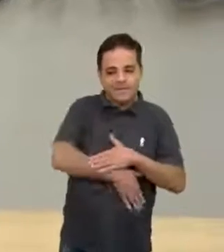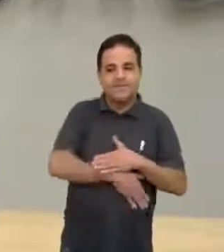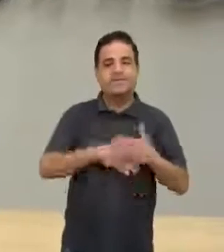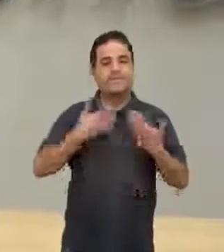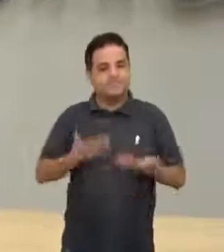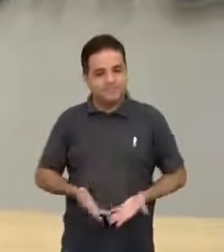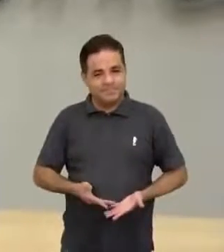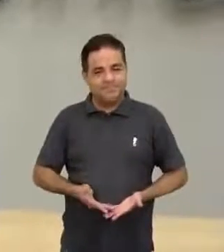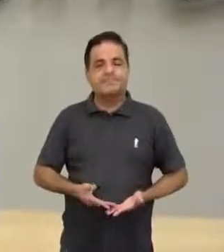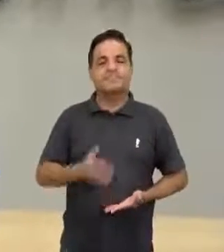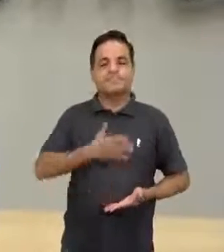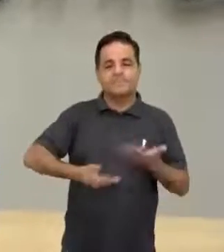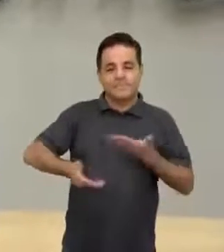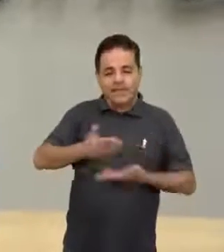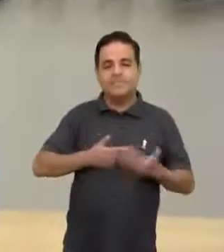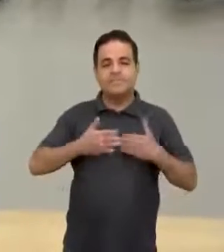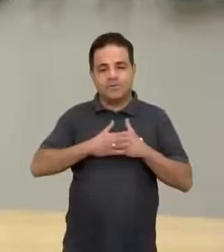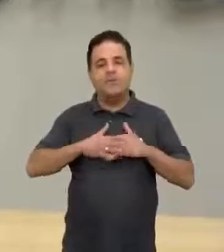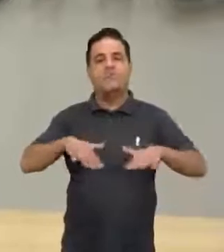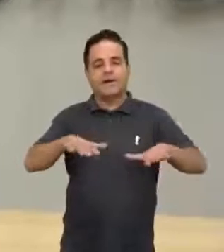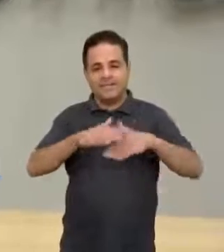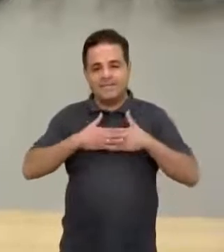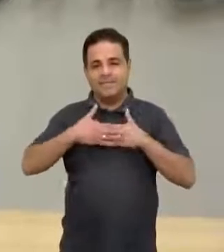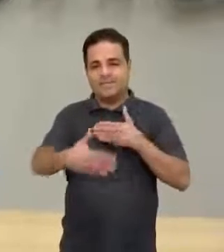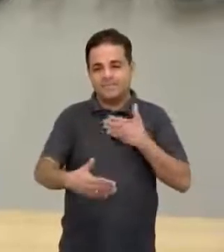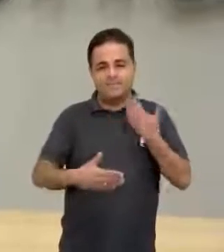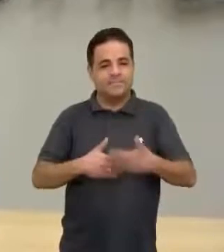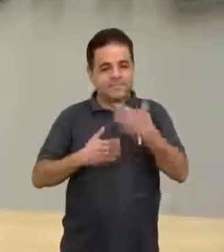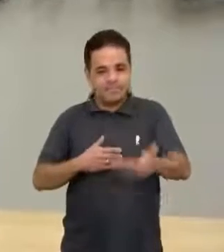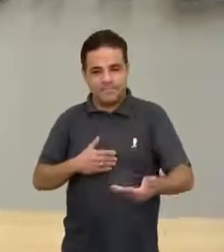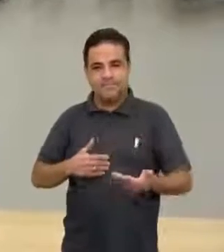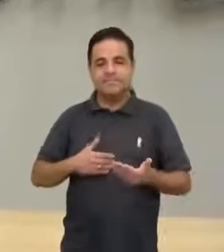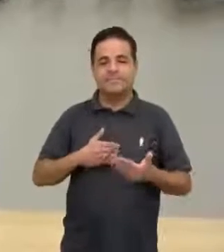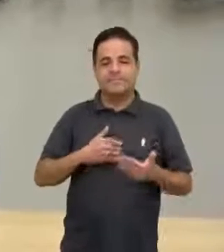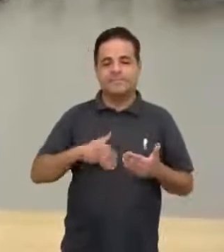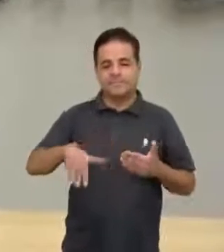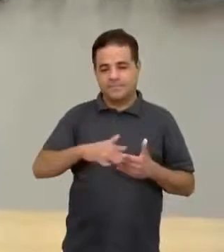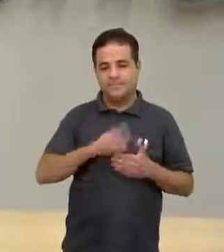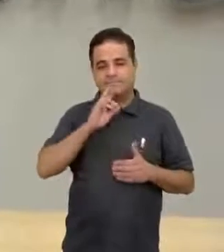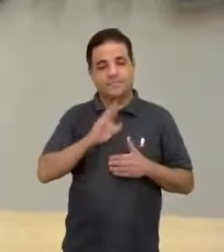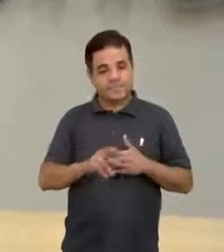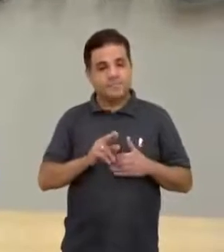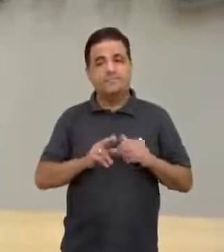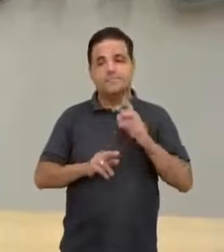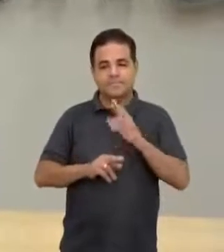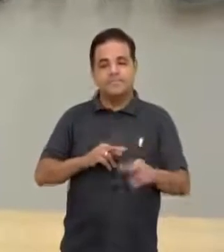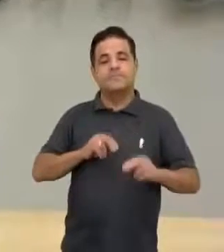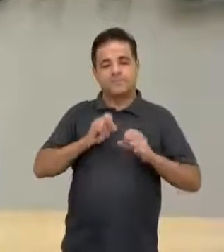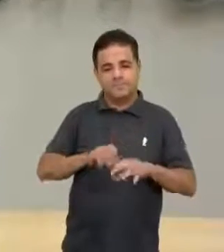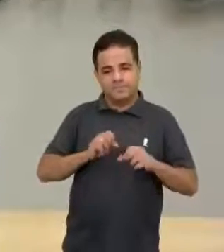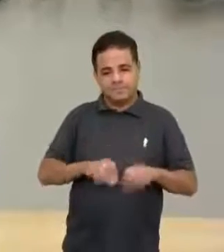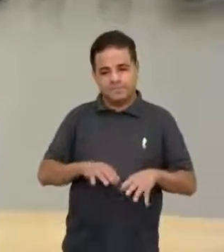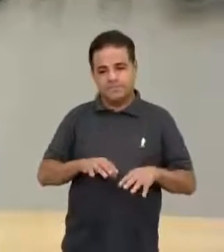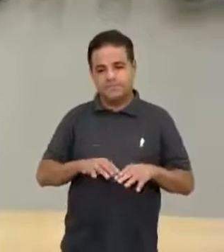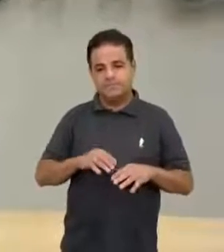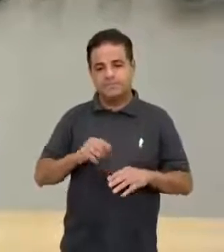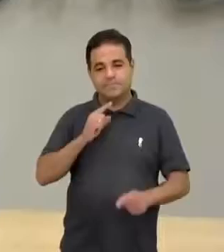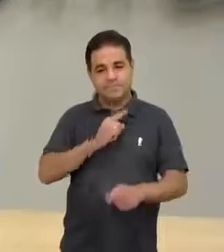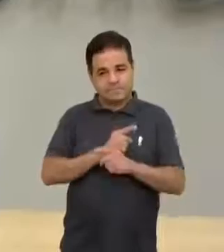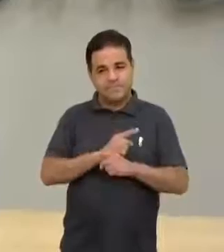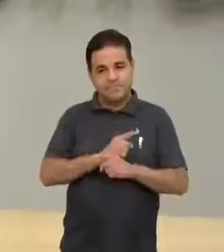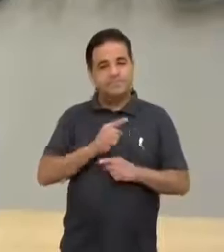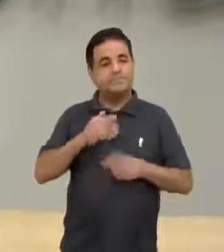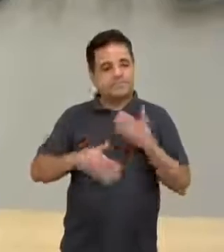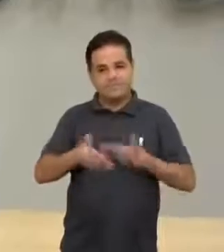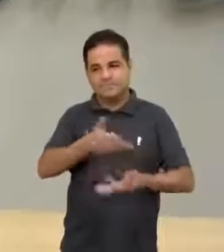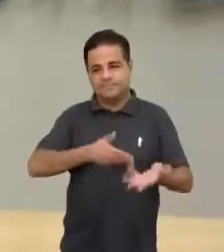do chat, né? Então, a aluna Alessandra, ela responde, educação é descoberta, tem também ato